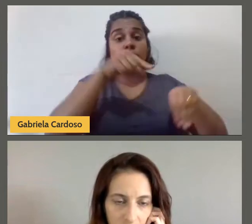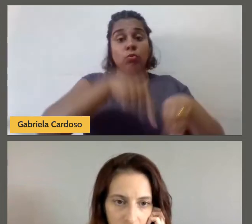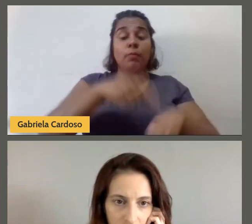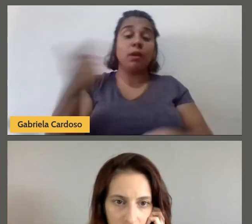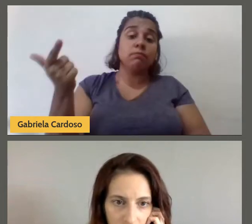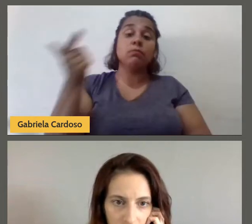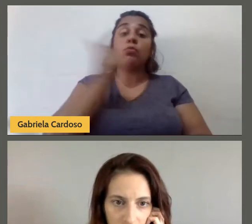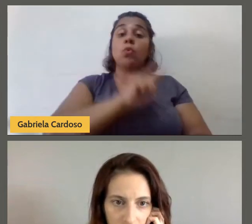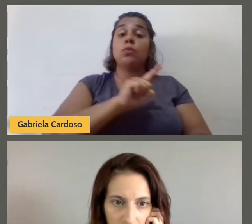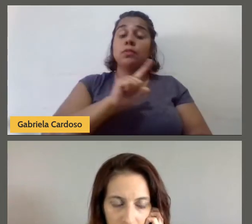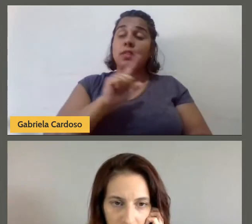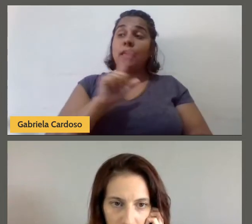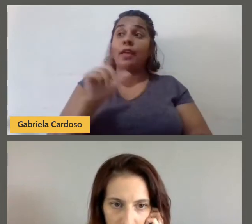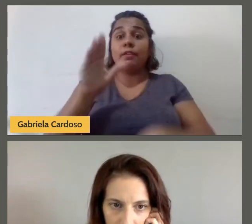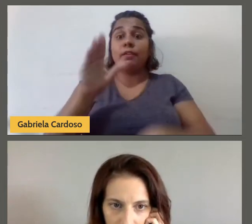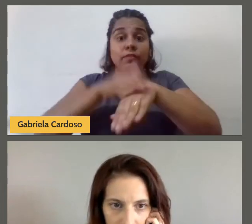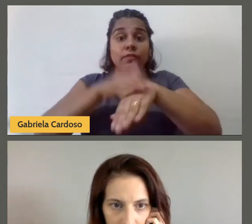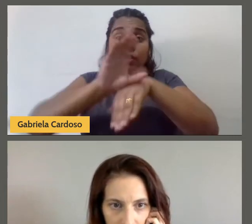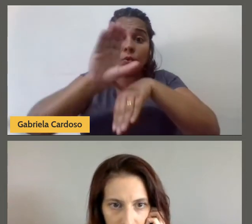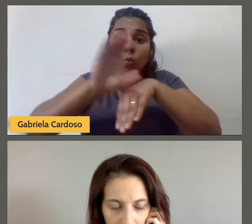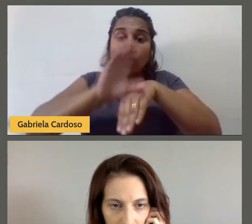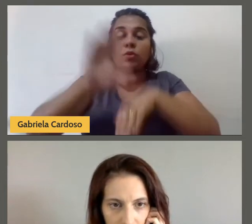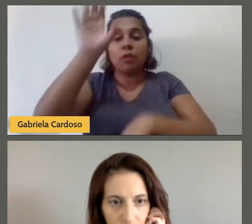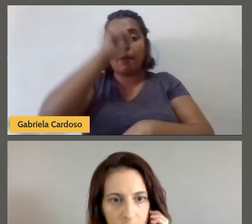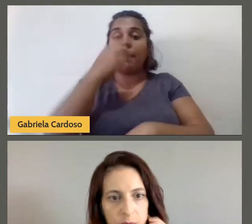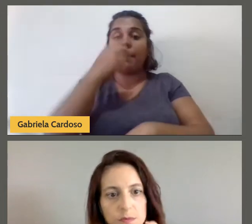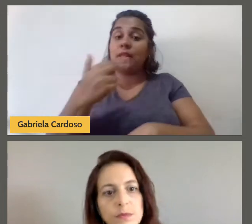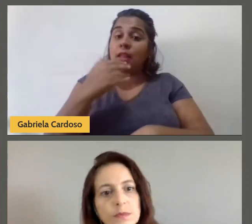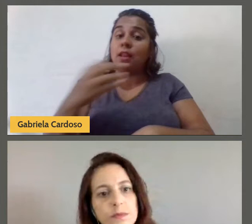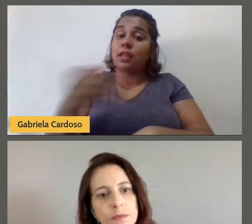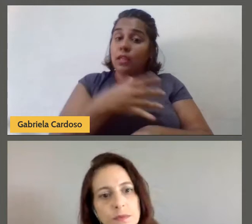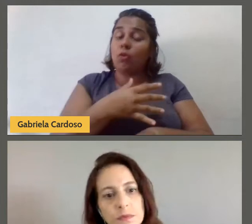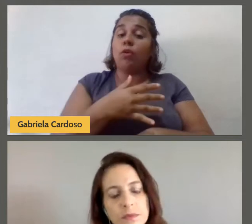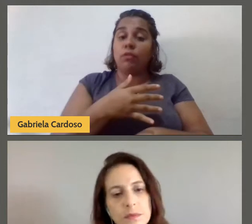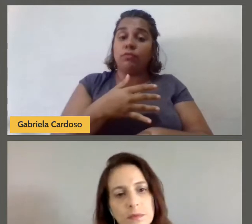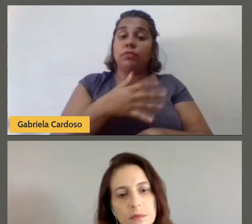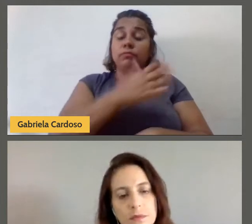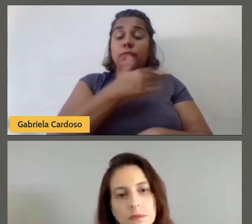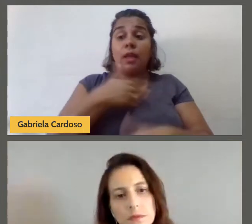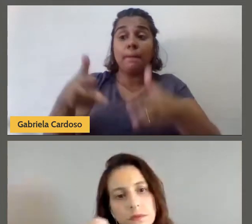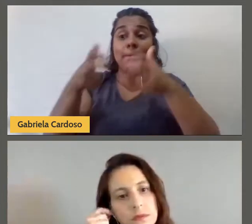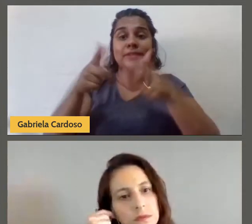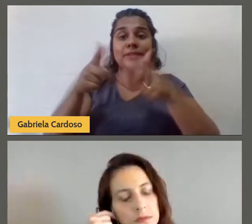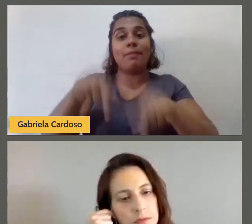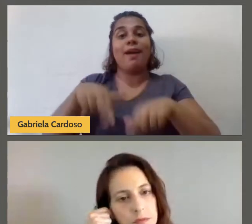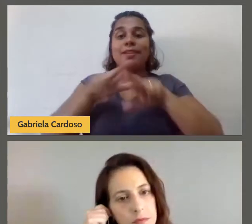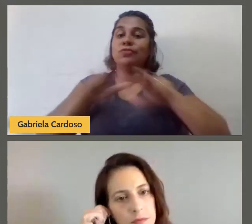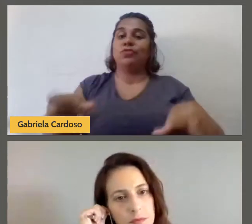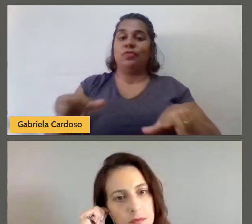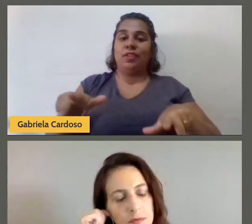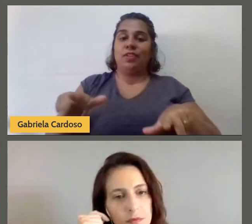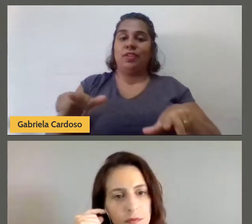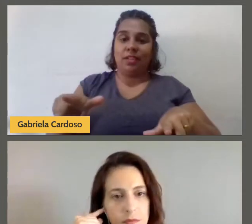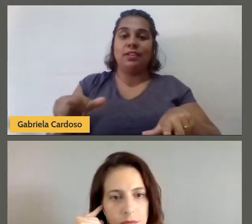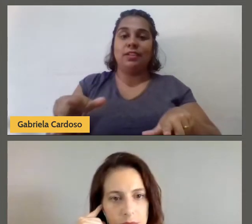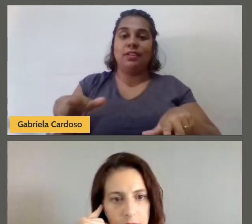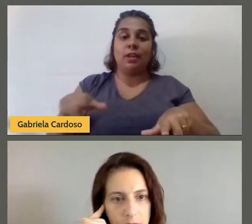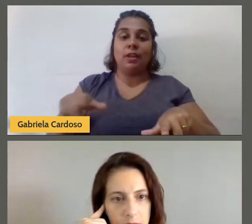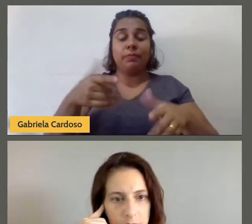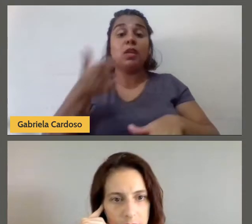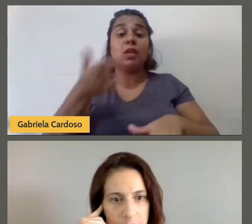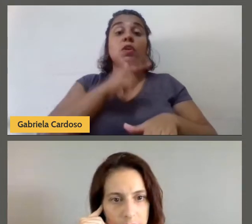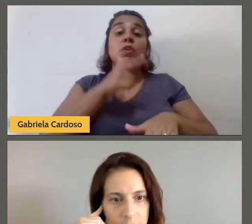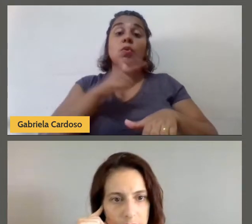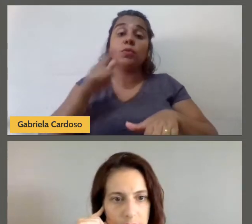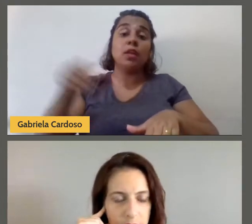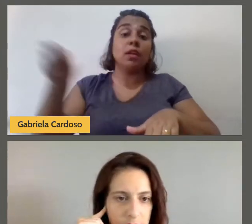se especializarem e a tentarem para a língua como um diferencial, né, de estarem estabelecidos naquele país. Infelizmente,